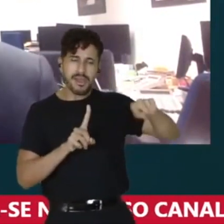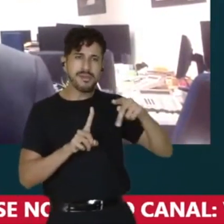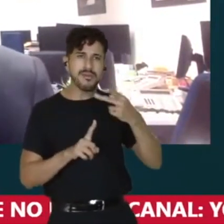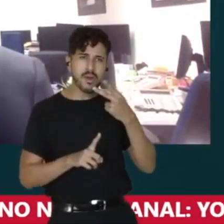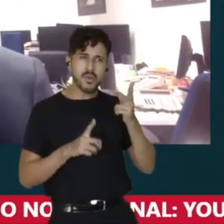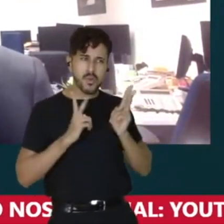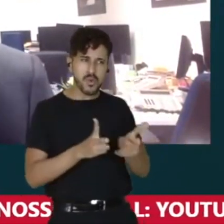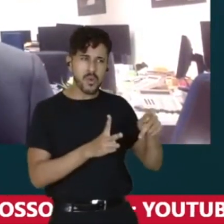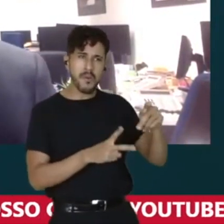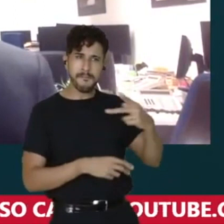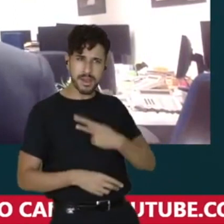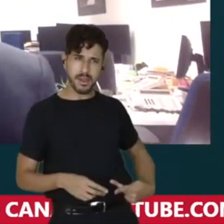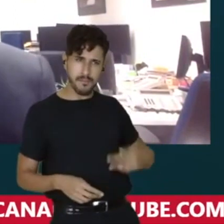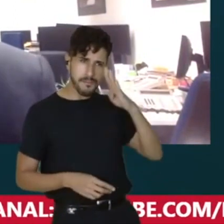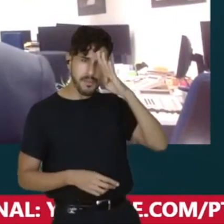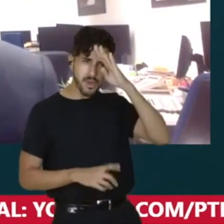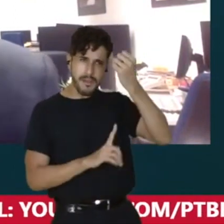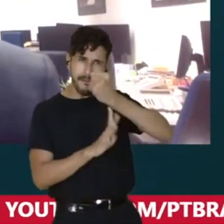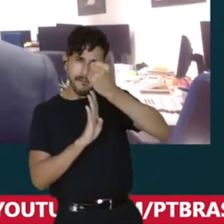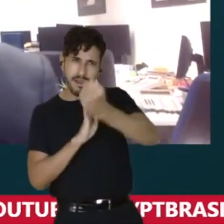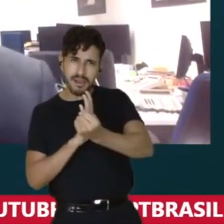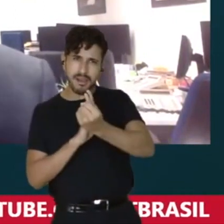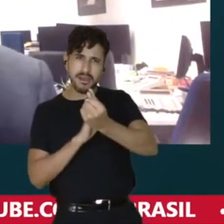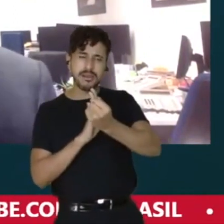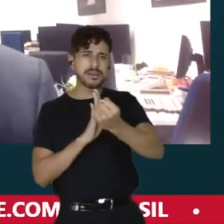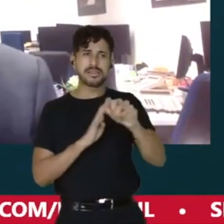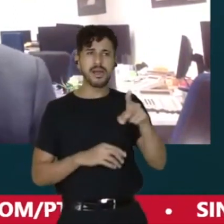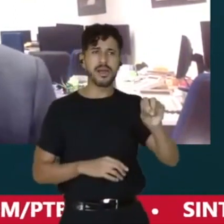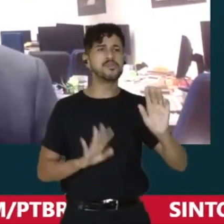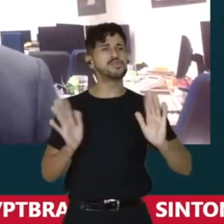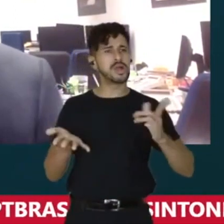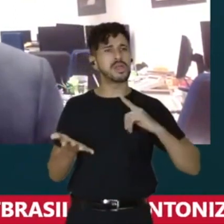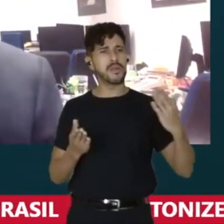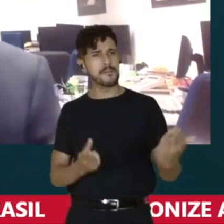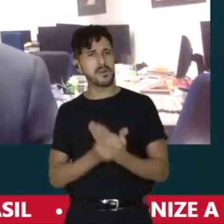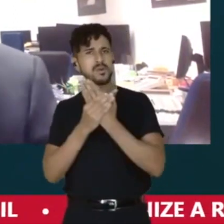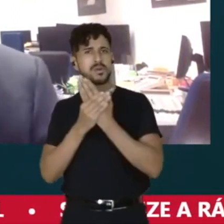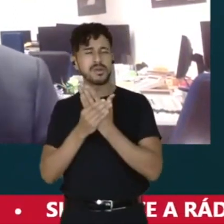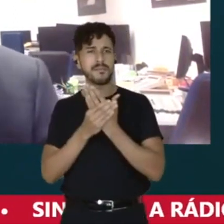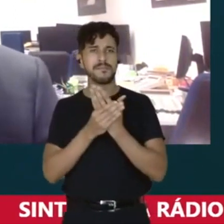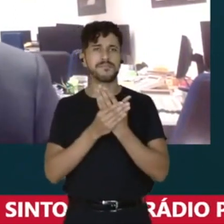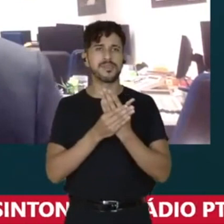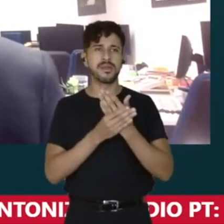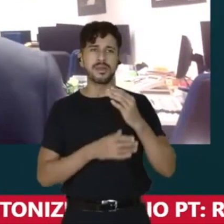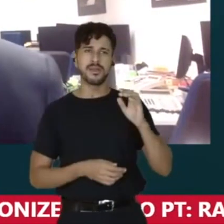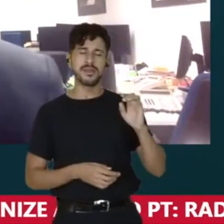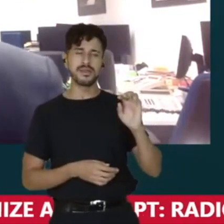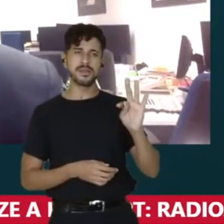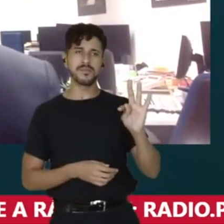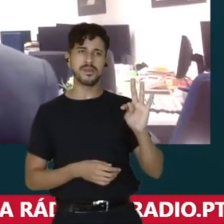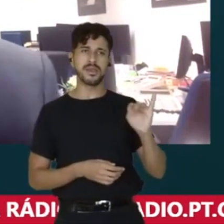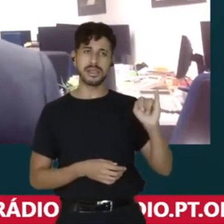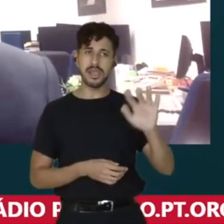como genocida? Com certeza não. Você tem denúncia já no TPI, no Tribunal Penal Internacional, nesse sentido.